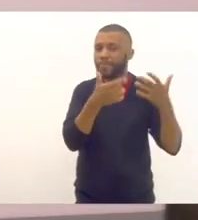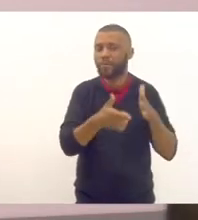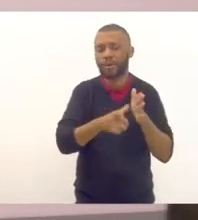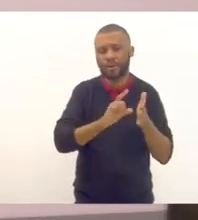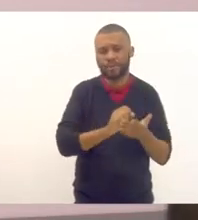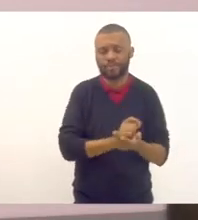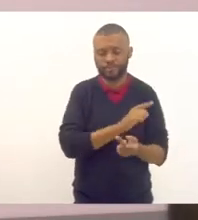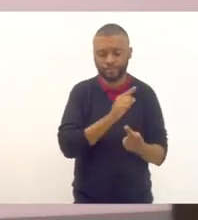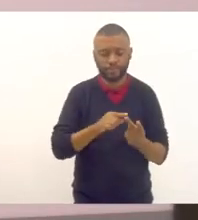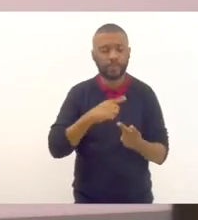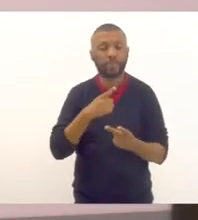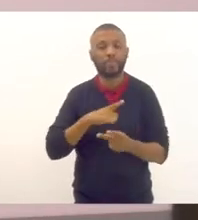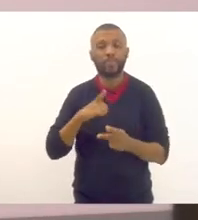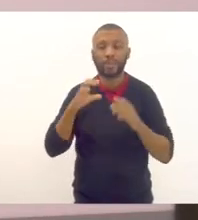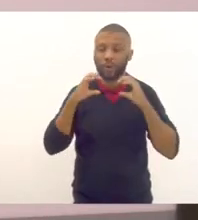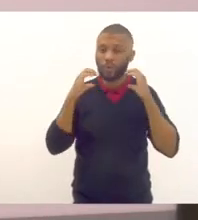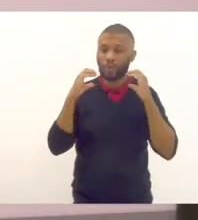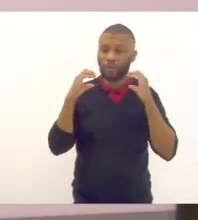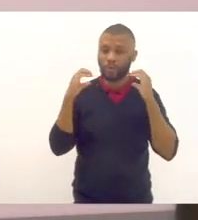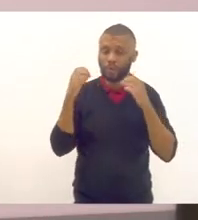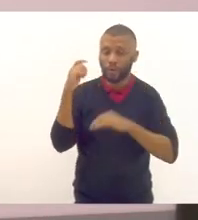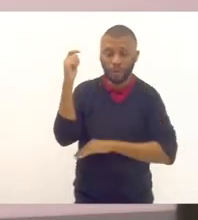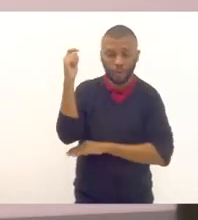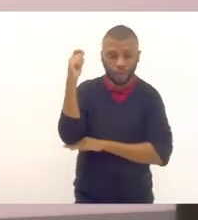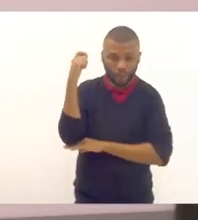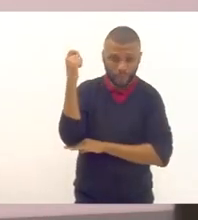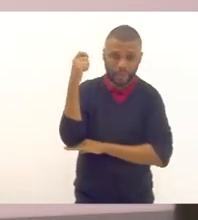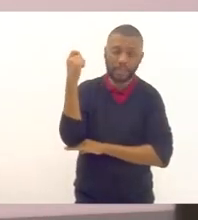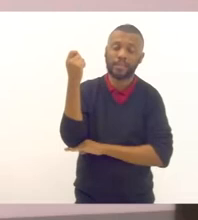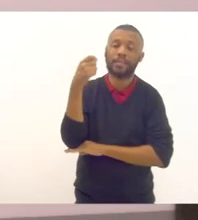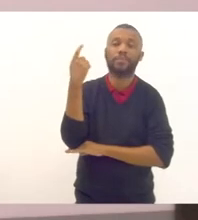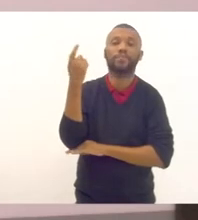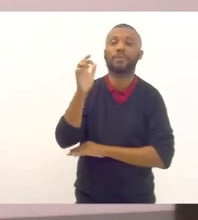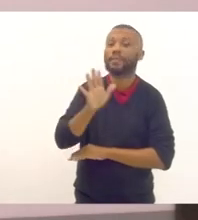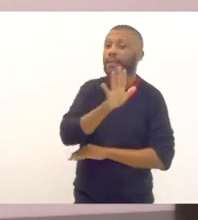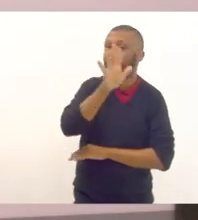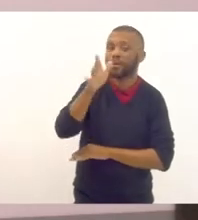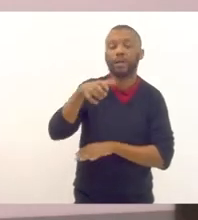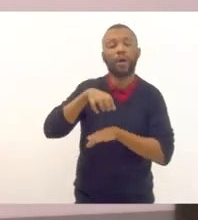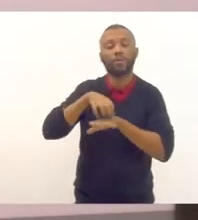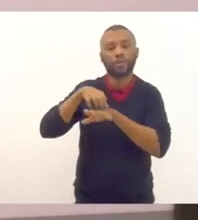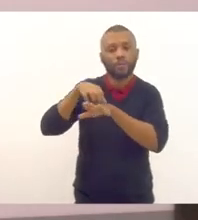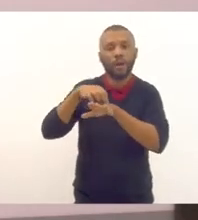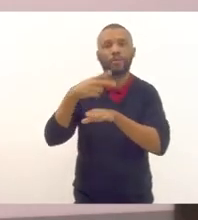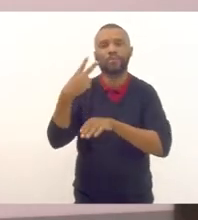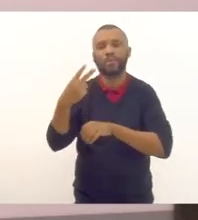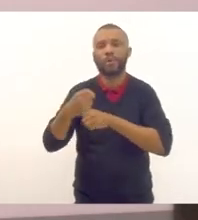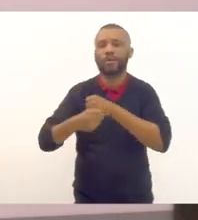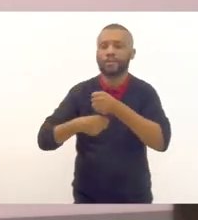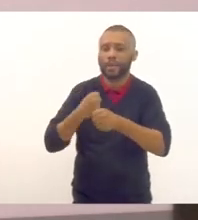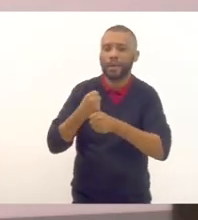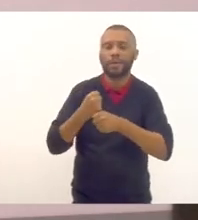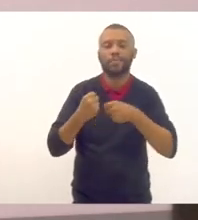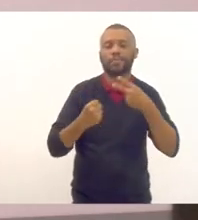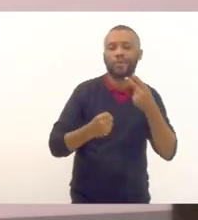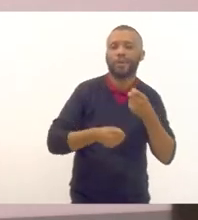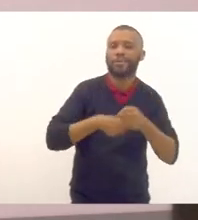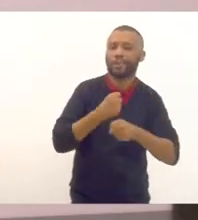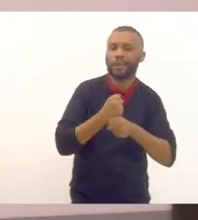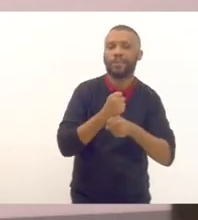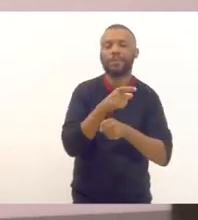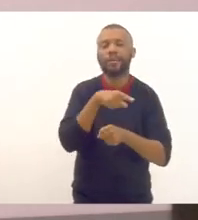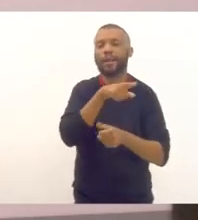CNT, da Confederação Nacional do Transporte, que ela realiza de dois em dois anos, que ela faz um estudo sobre as rodovias do